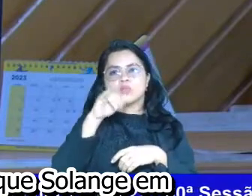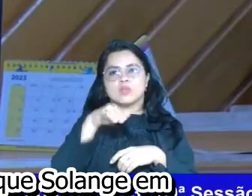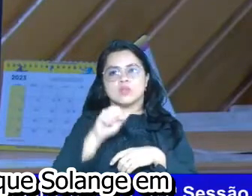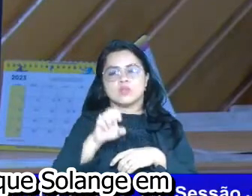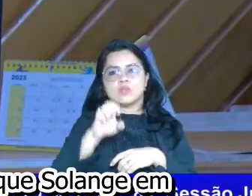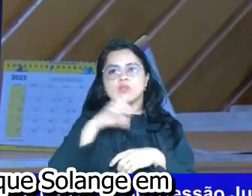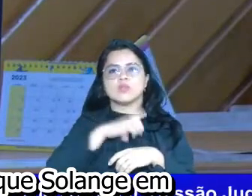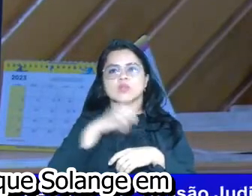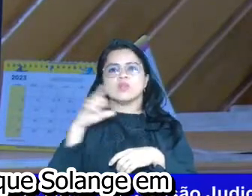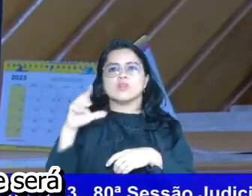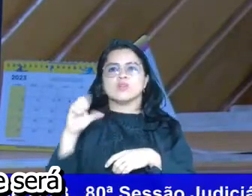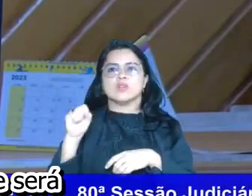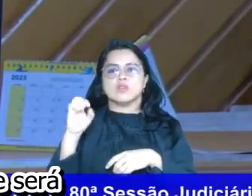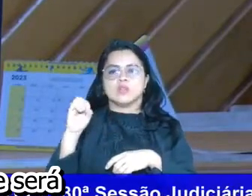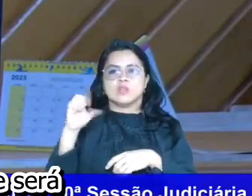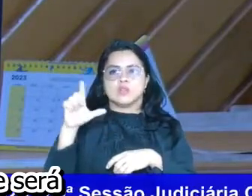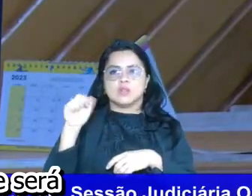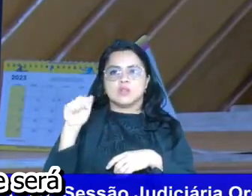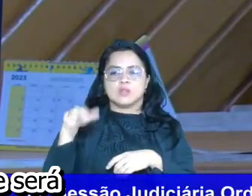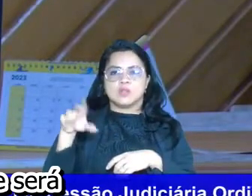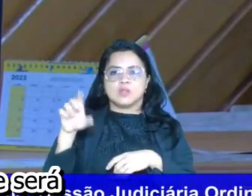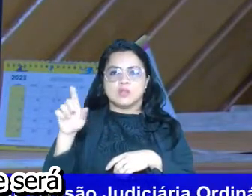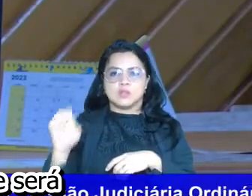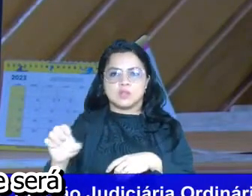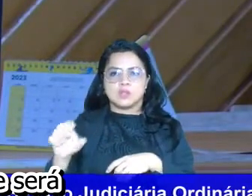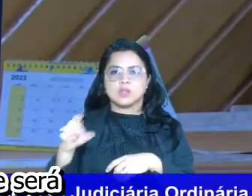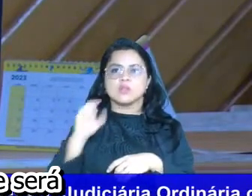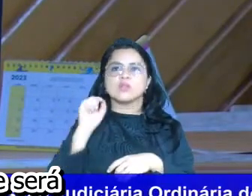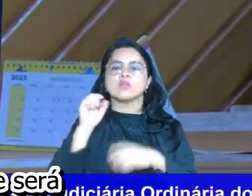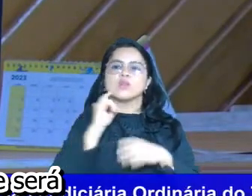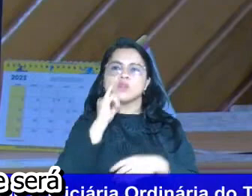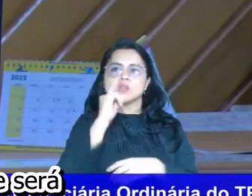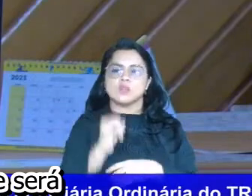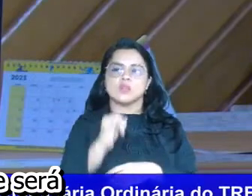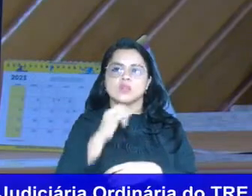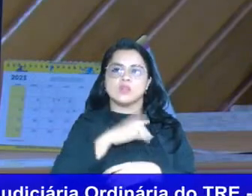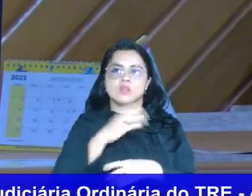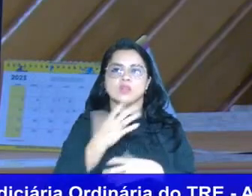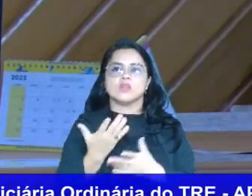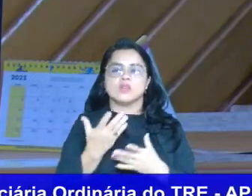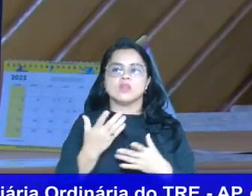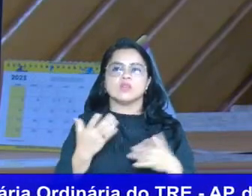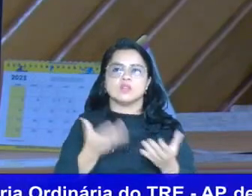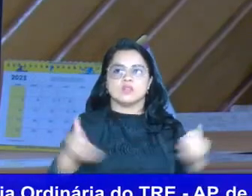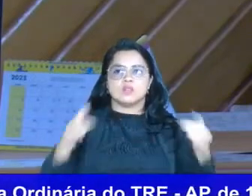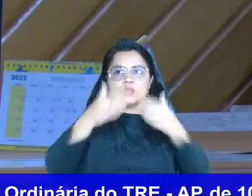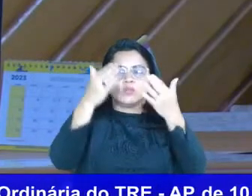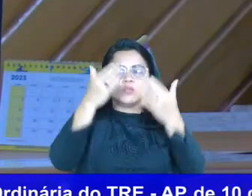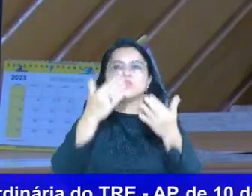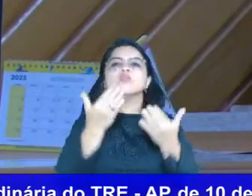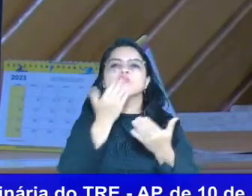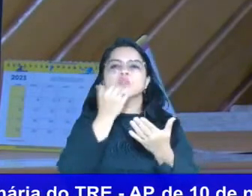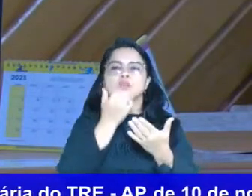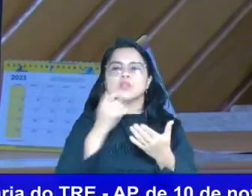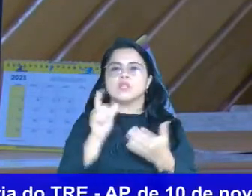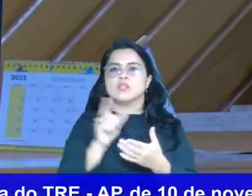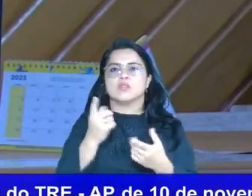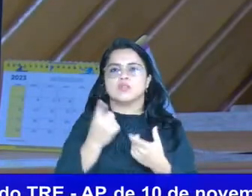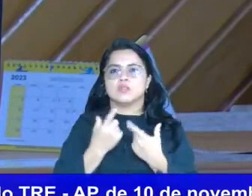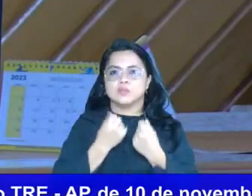que Solange em cestas, o que indica que o benefício de Solange será em cestas básicas e não em